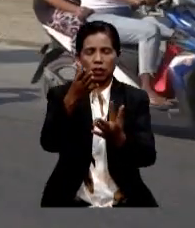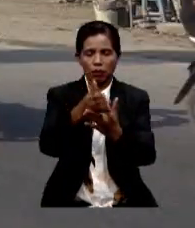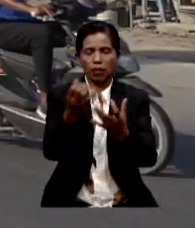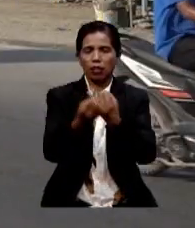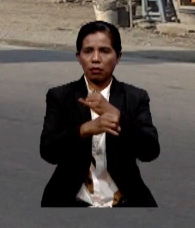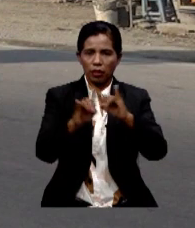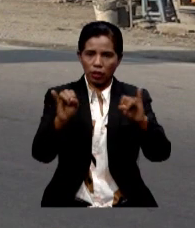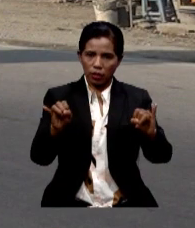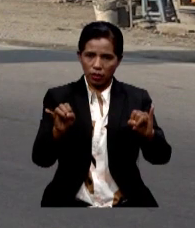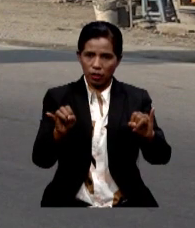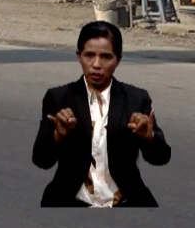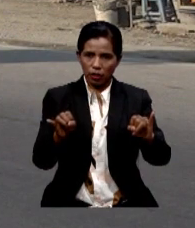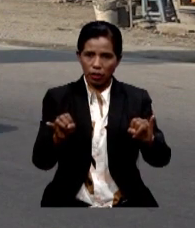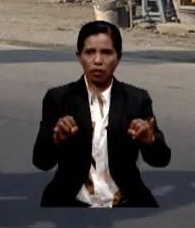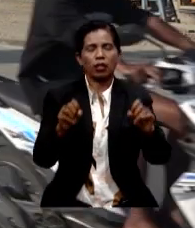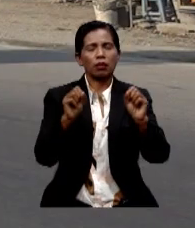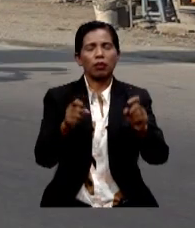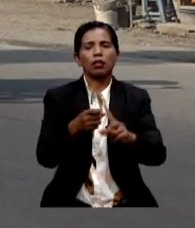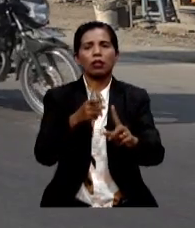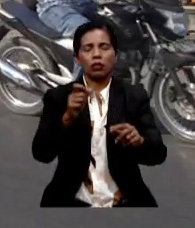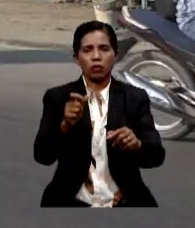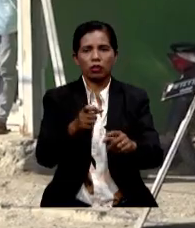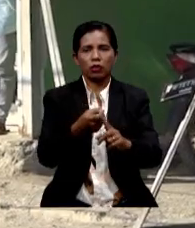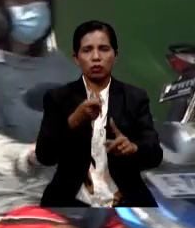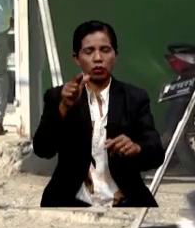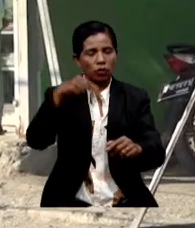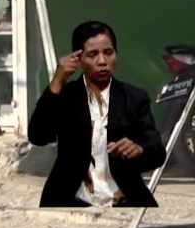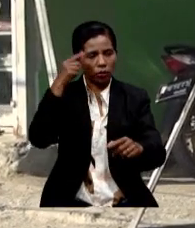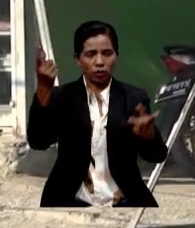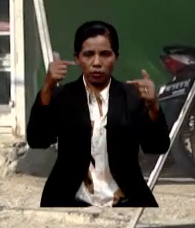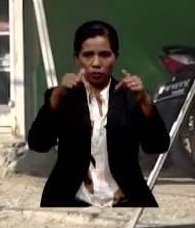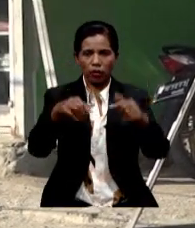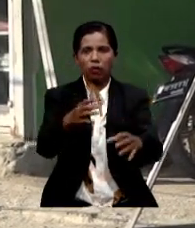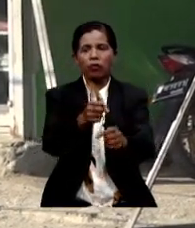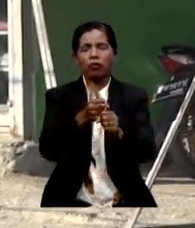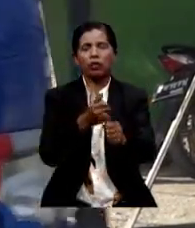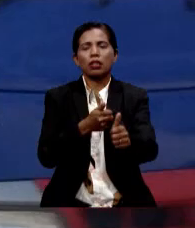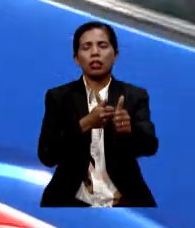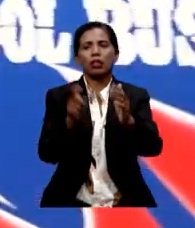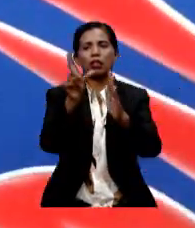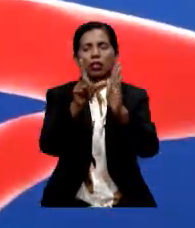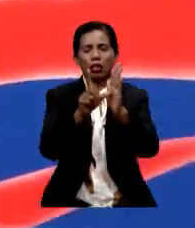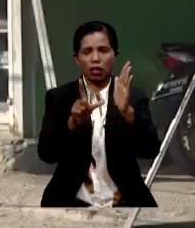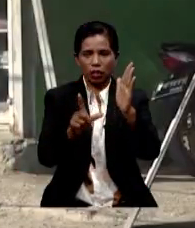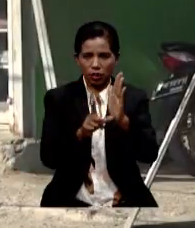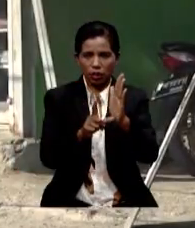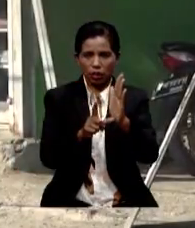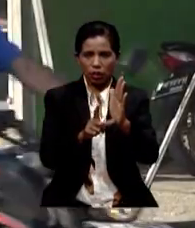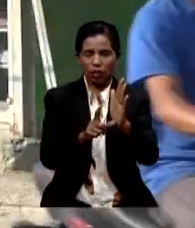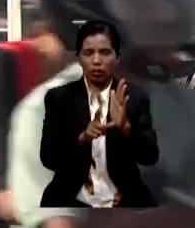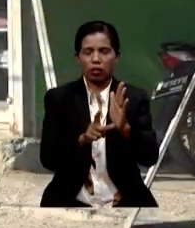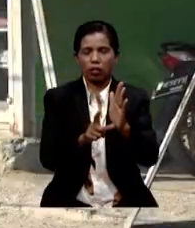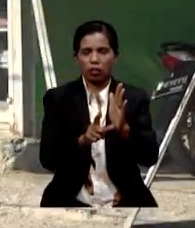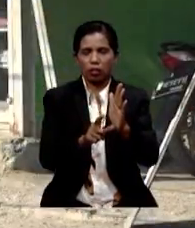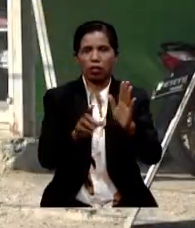sira consegue o partido governo interior mai foi ir na lista até me cantar ato alô